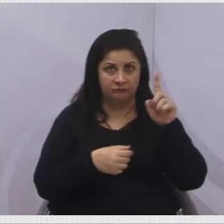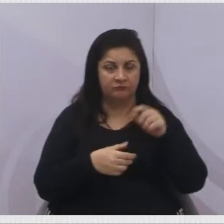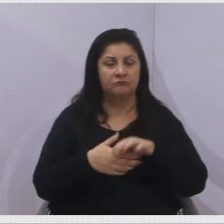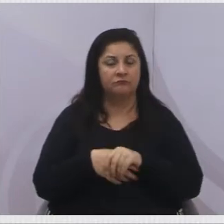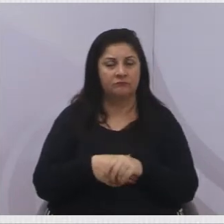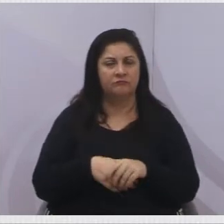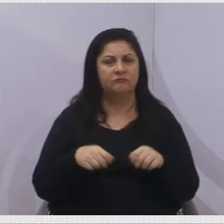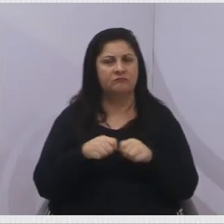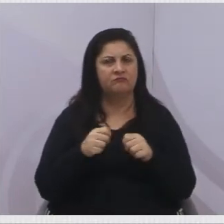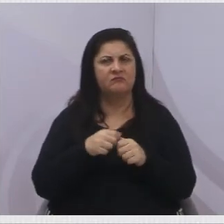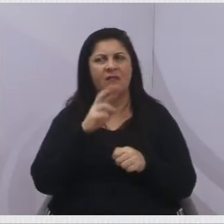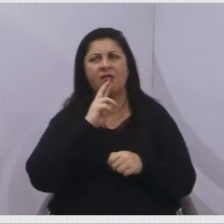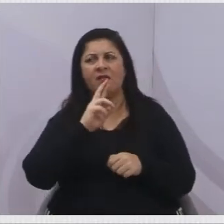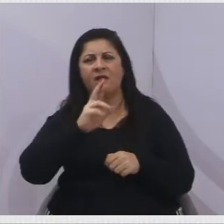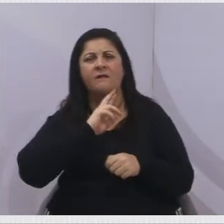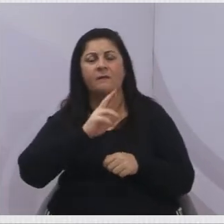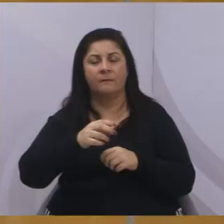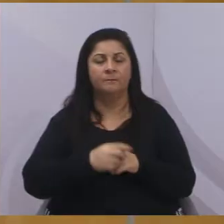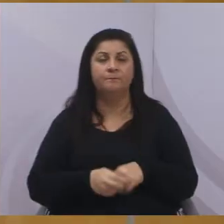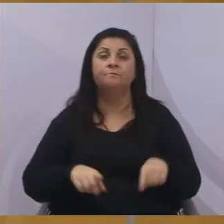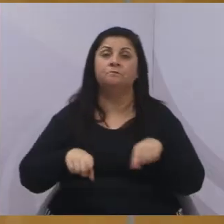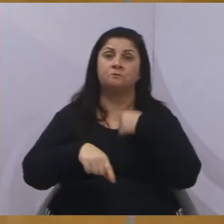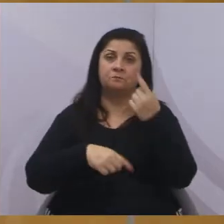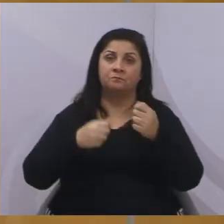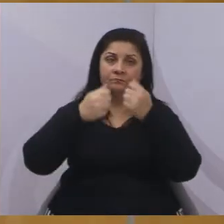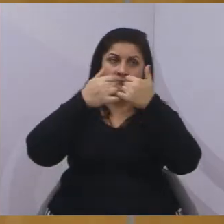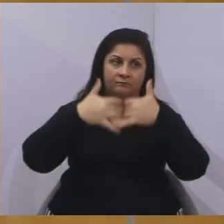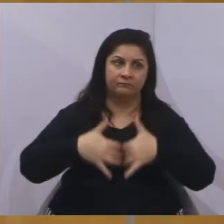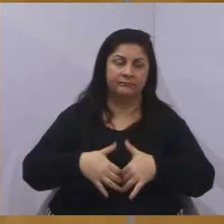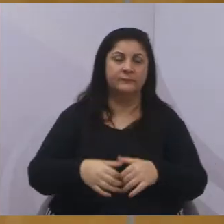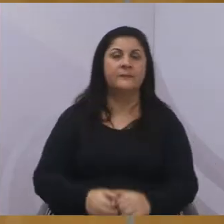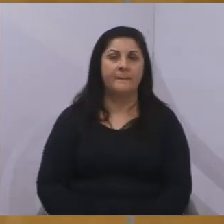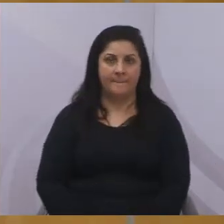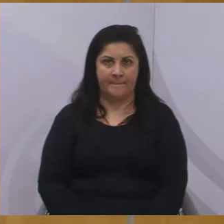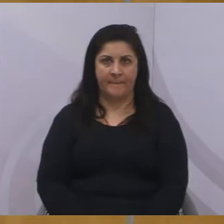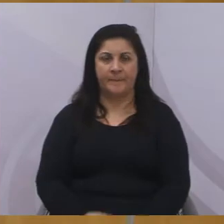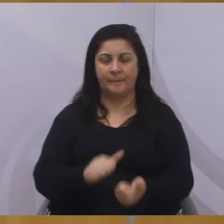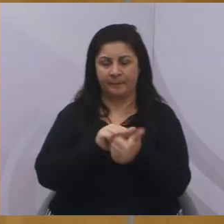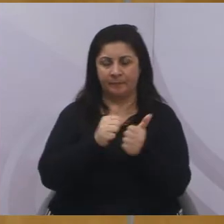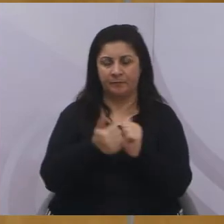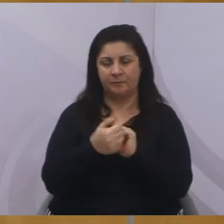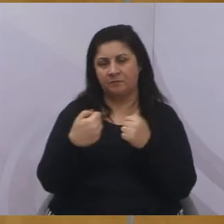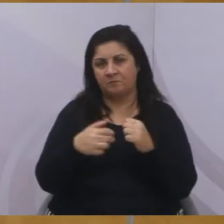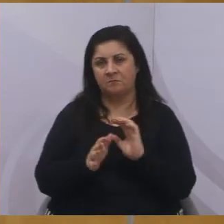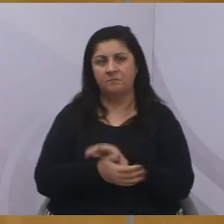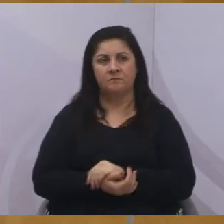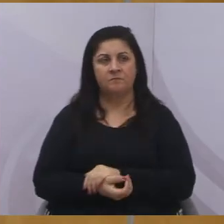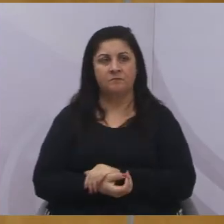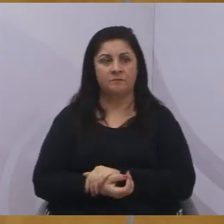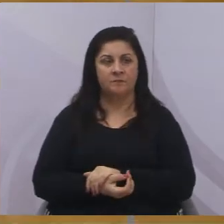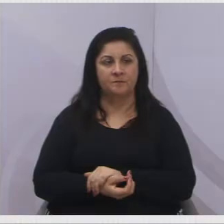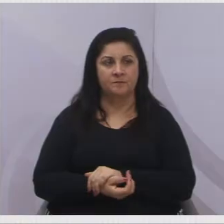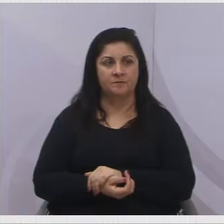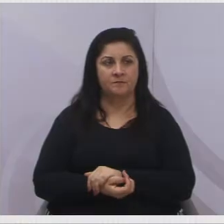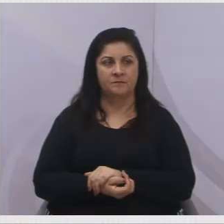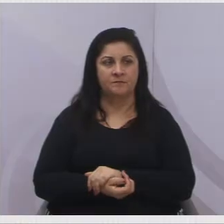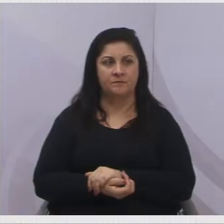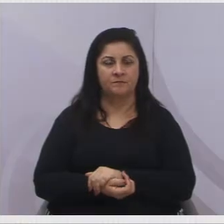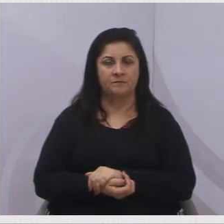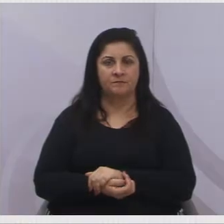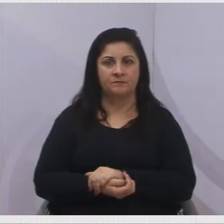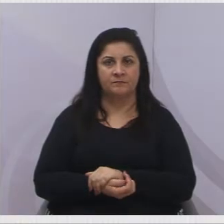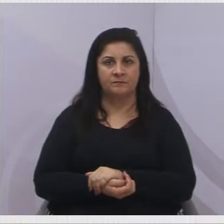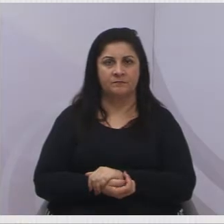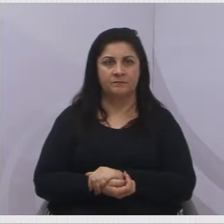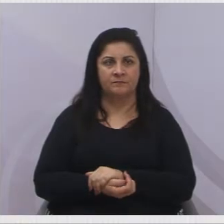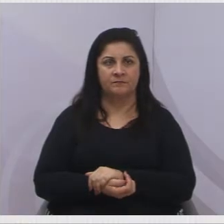poder fazer as orientações e as adequações necessárias. Agora, entrando na